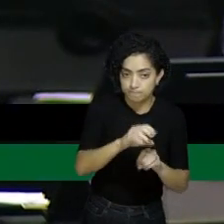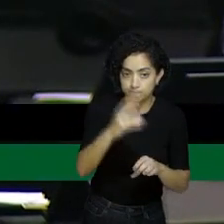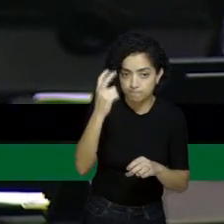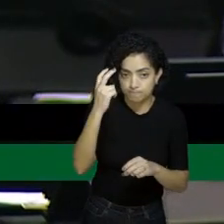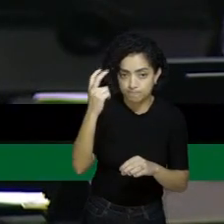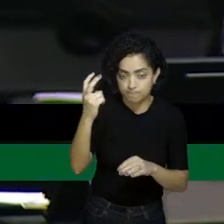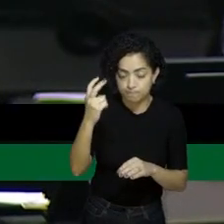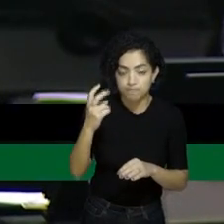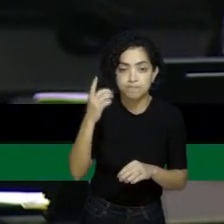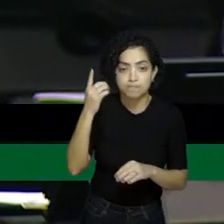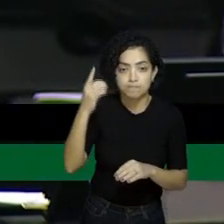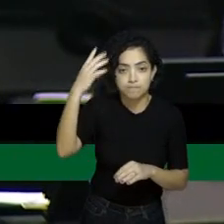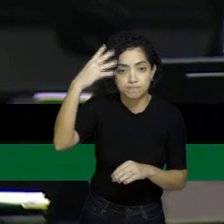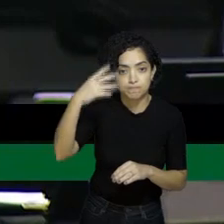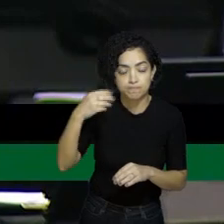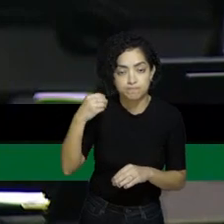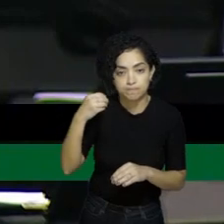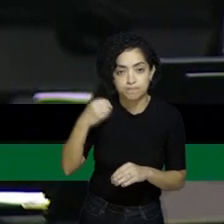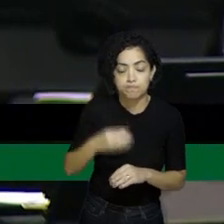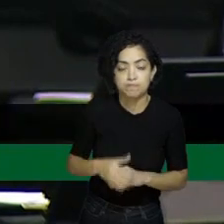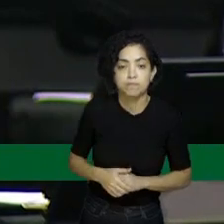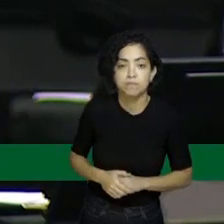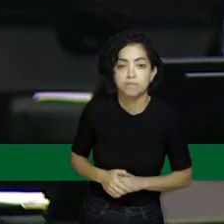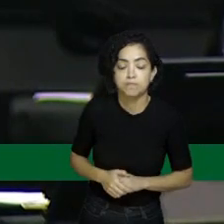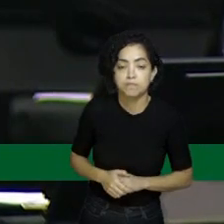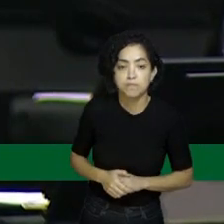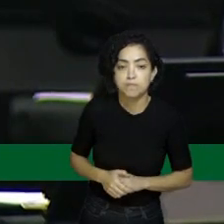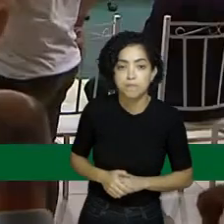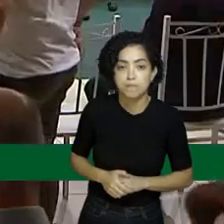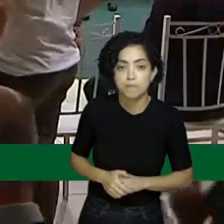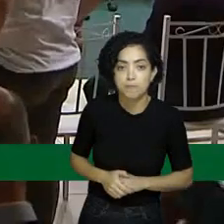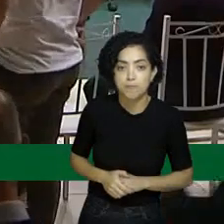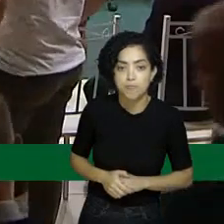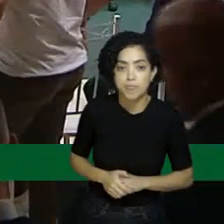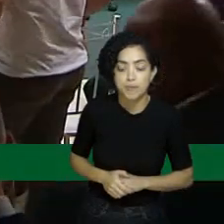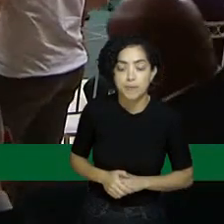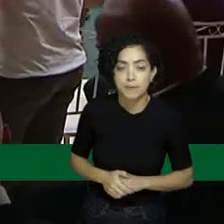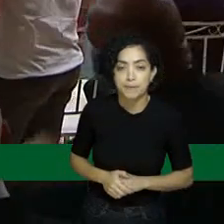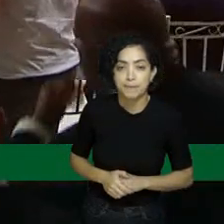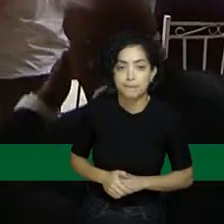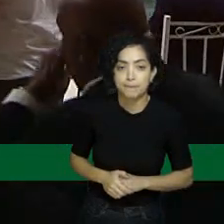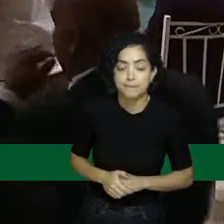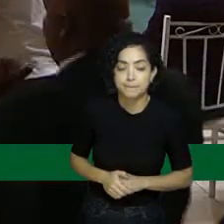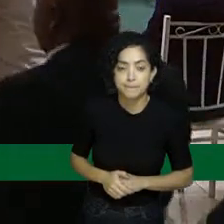deputada Luciane Carminati. Não vou te falar um pouquinho italiano.